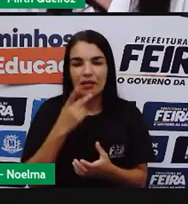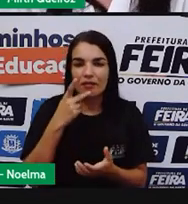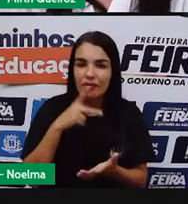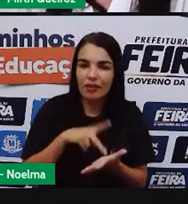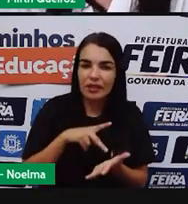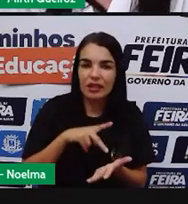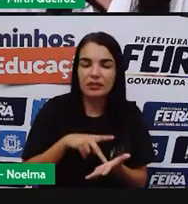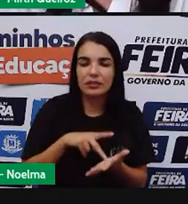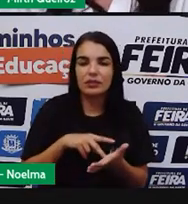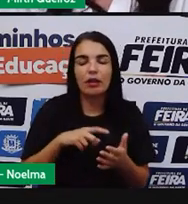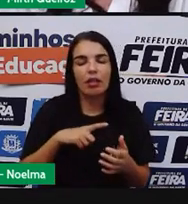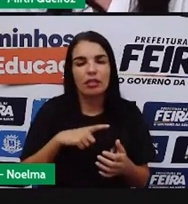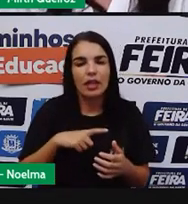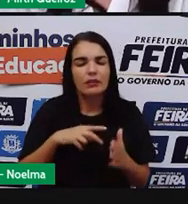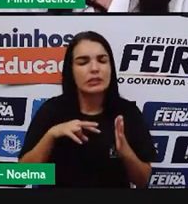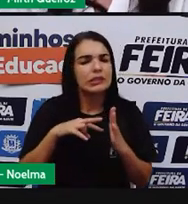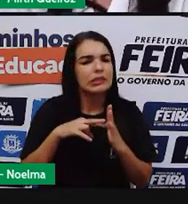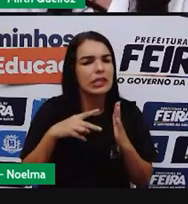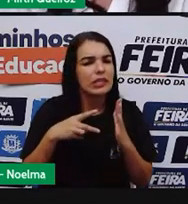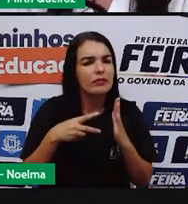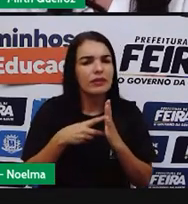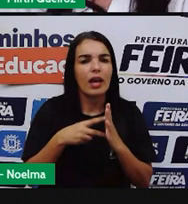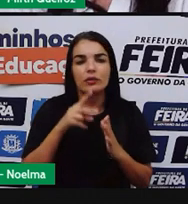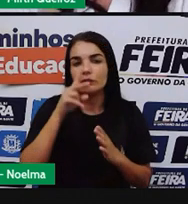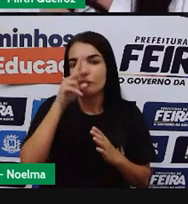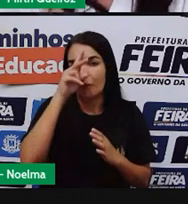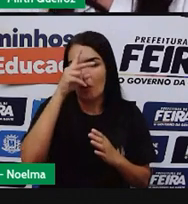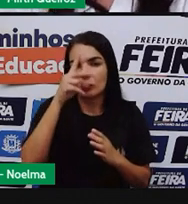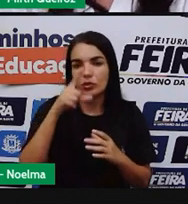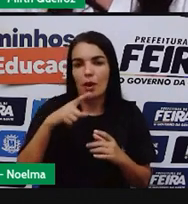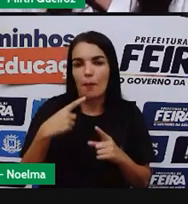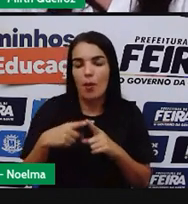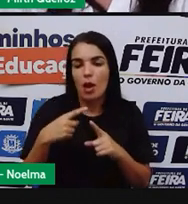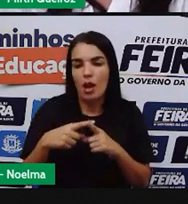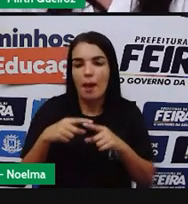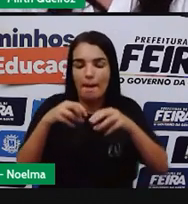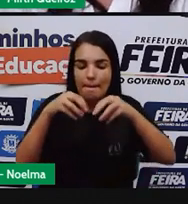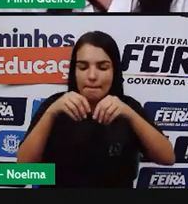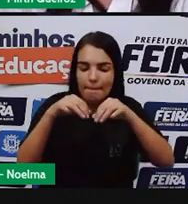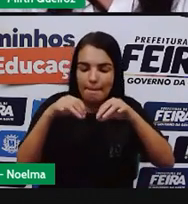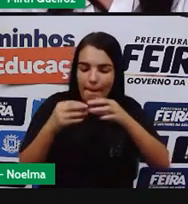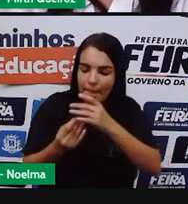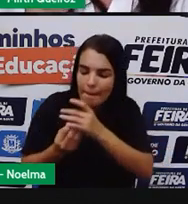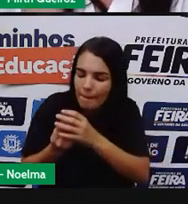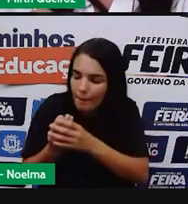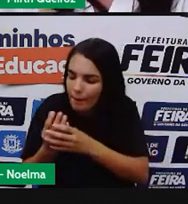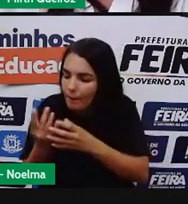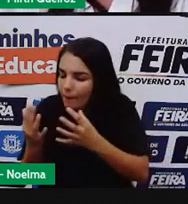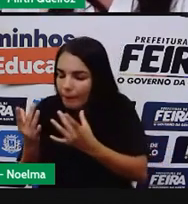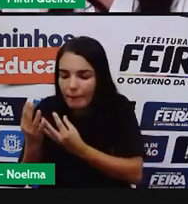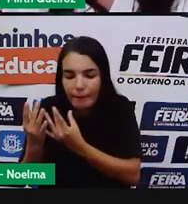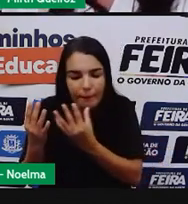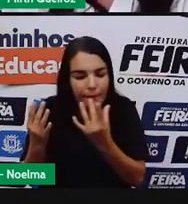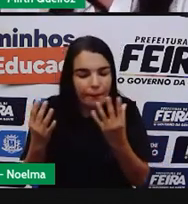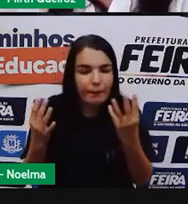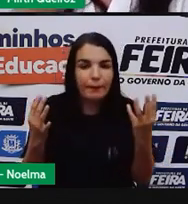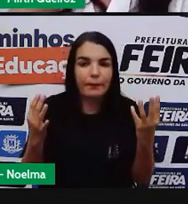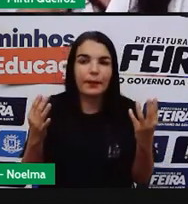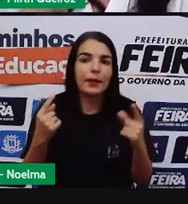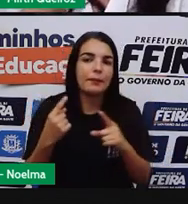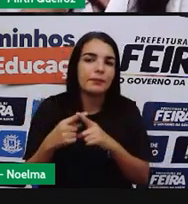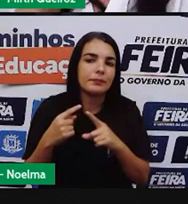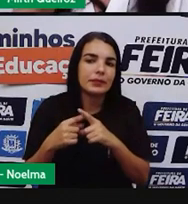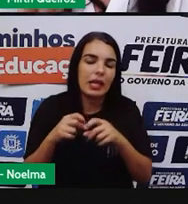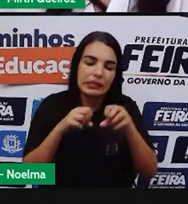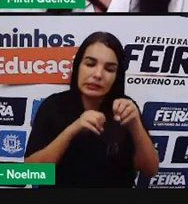realmente significante, né? Então, a gente plantando essa sementinha aí a fim de vocês, a partir de vocês mesmos, porque a